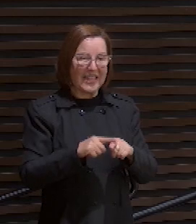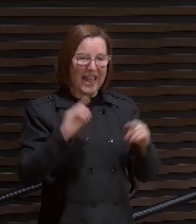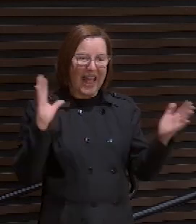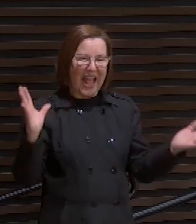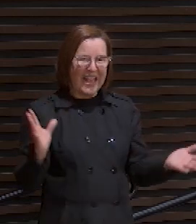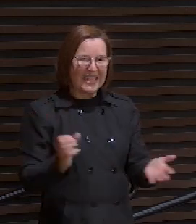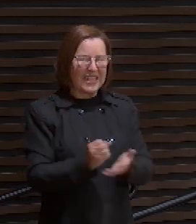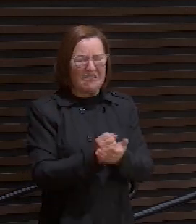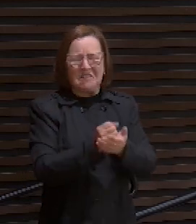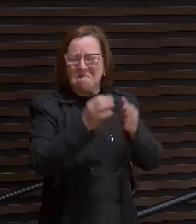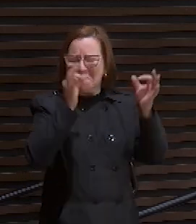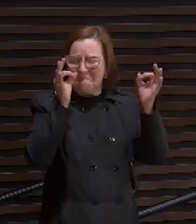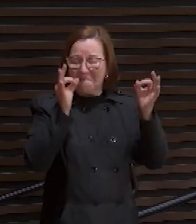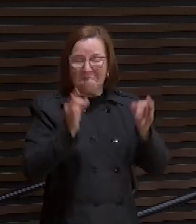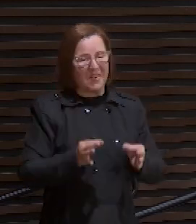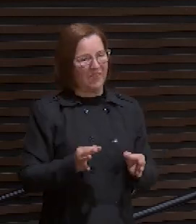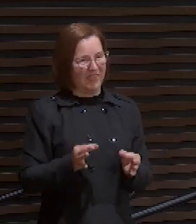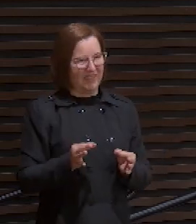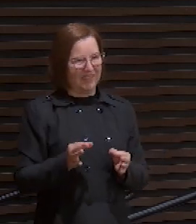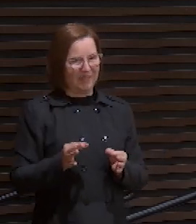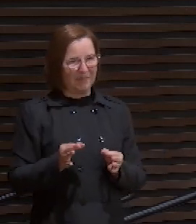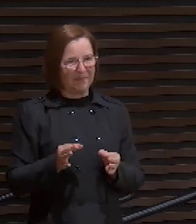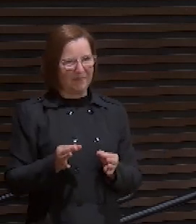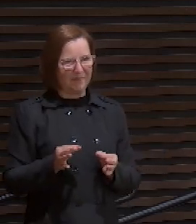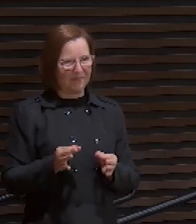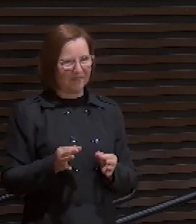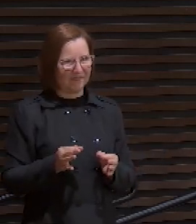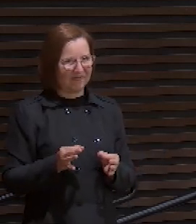é perfeita,